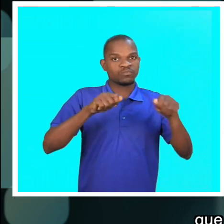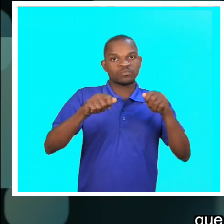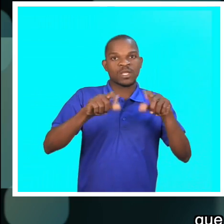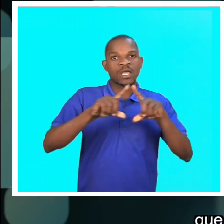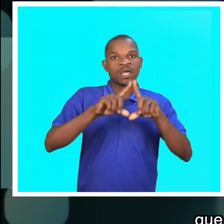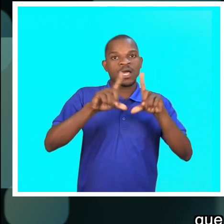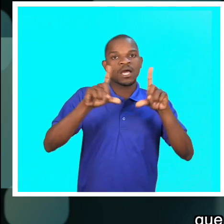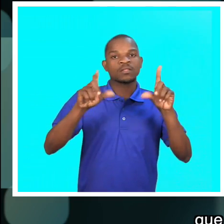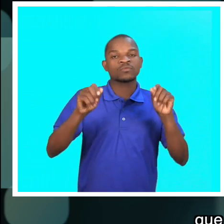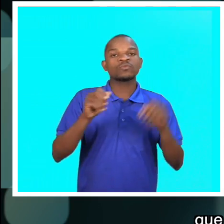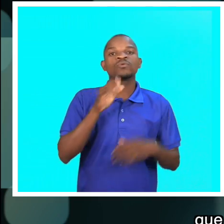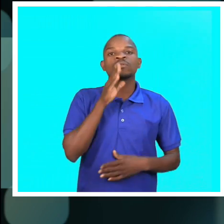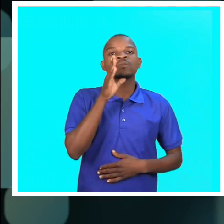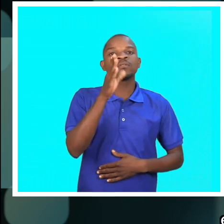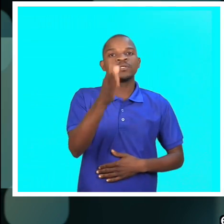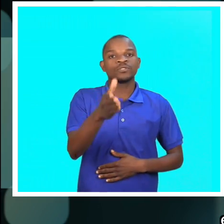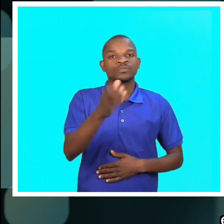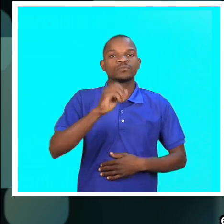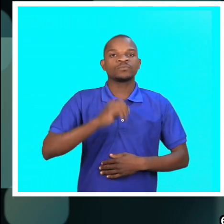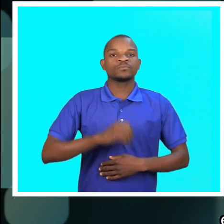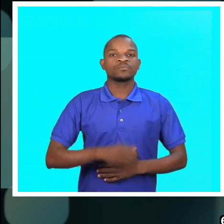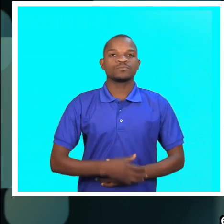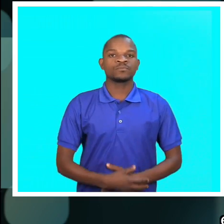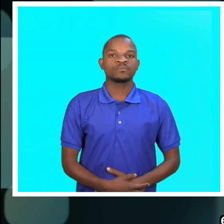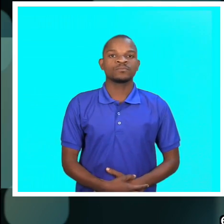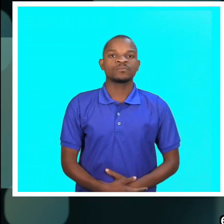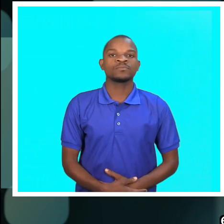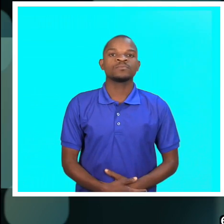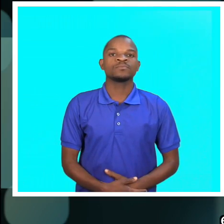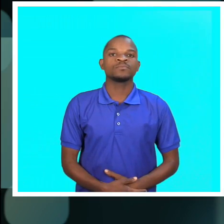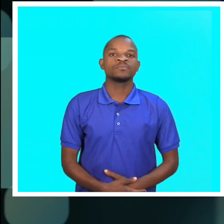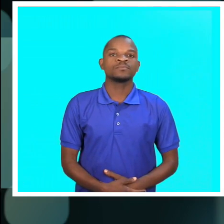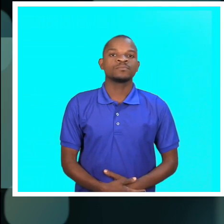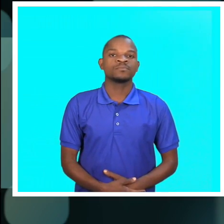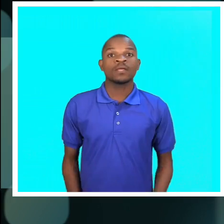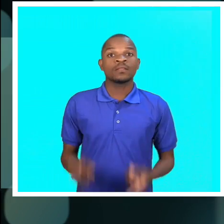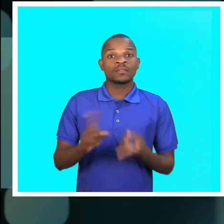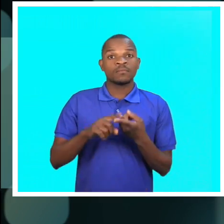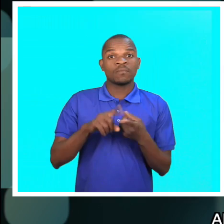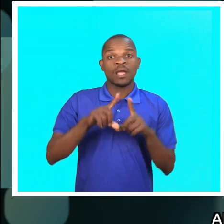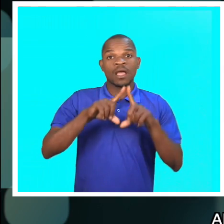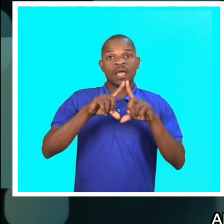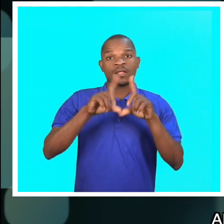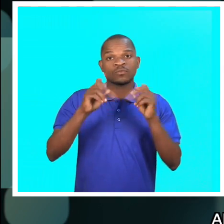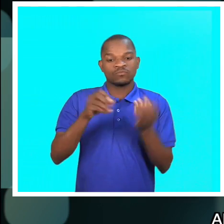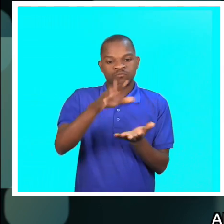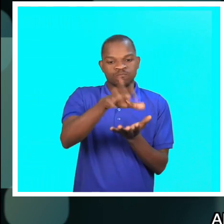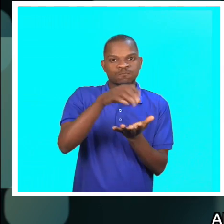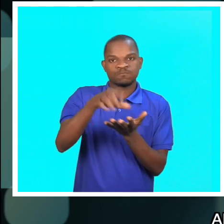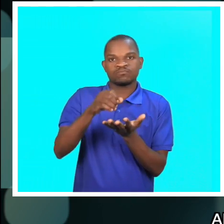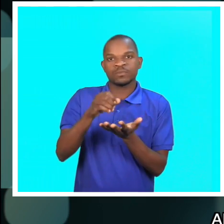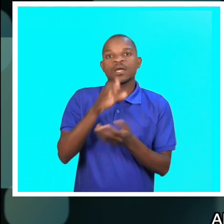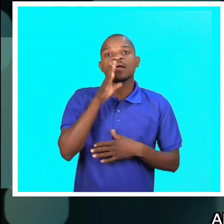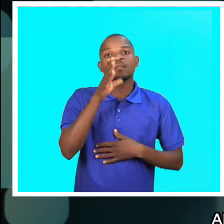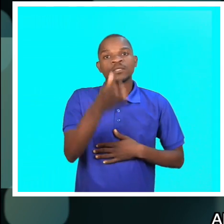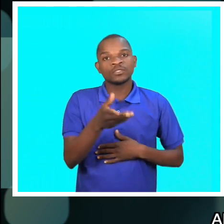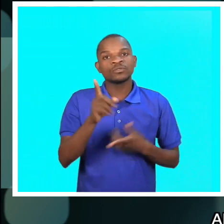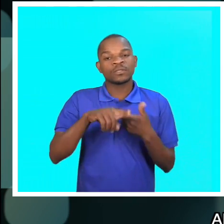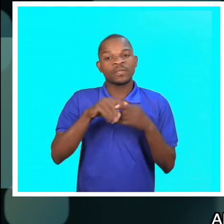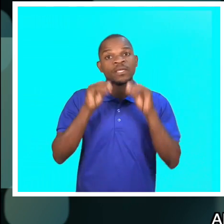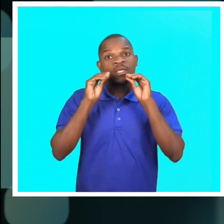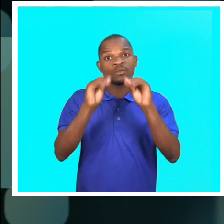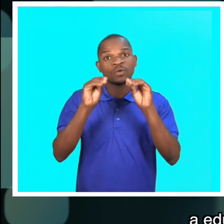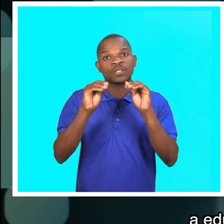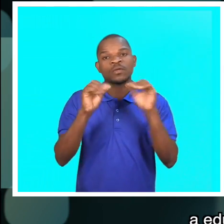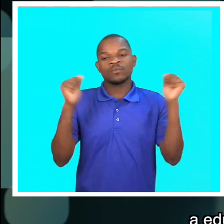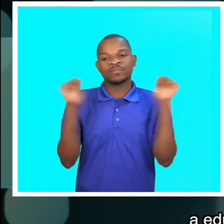da gestão do saneamento, não é, dos resíduos, em termos de resíduos sólidos. Para além da recolha de resíduos sólidos,